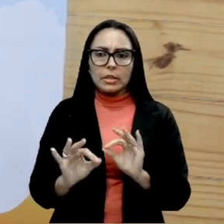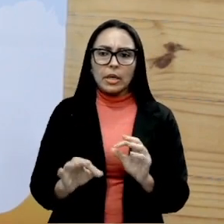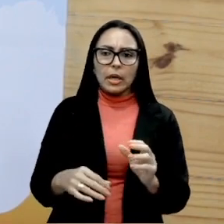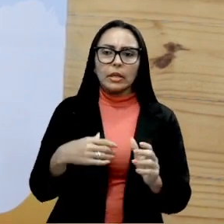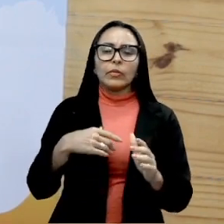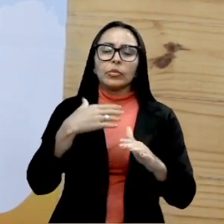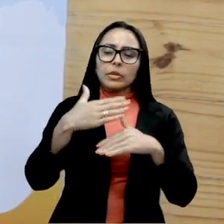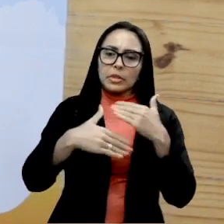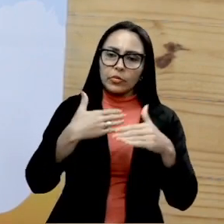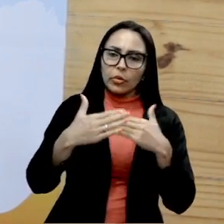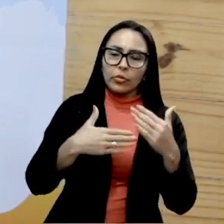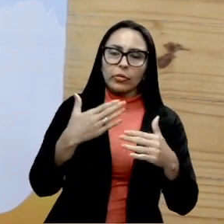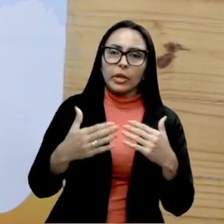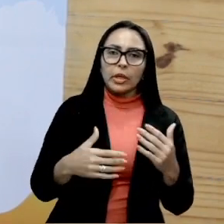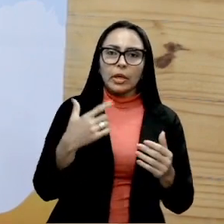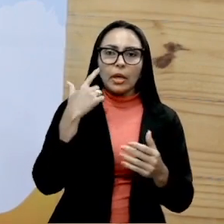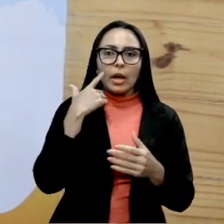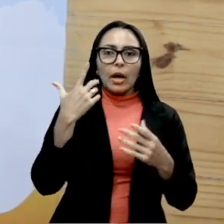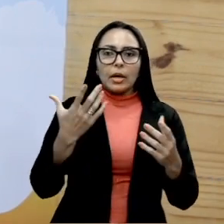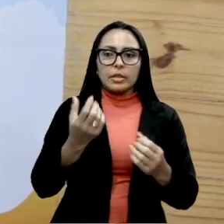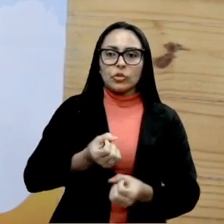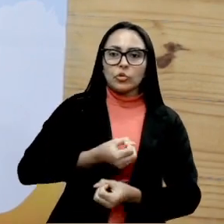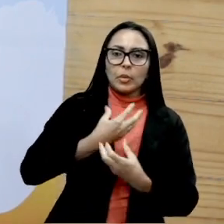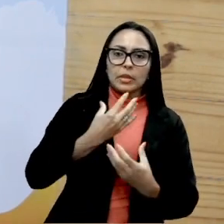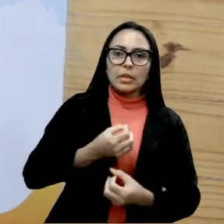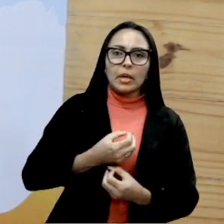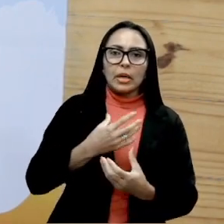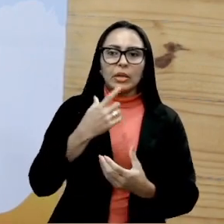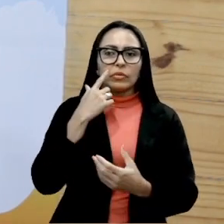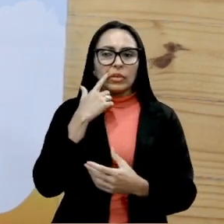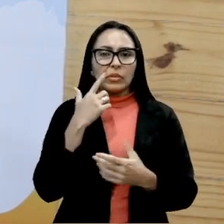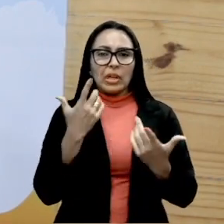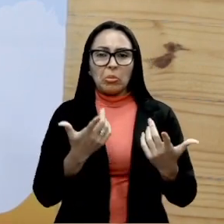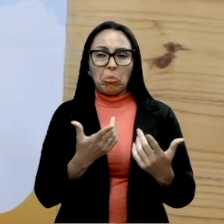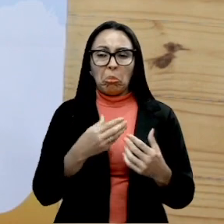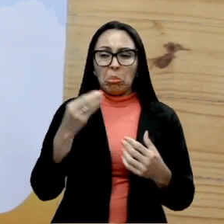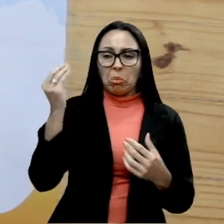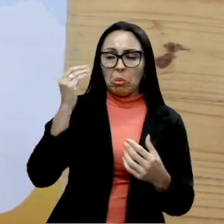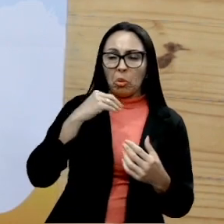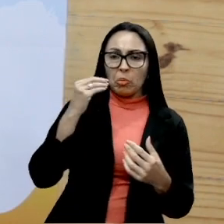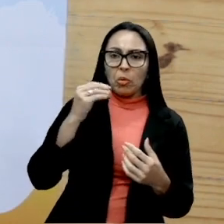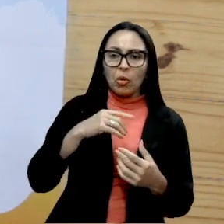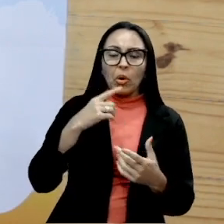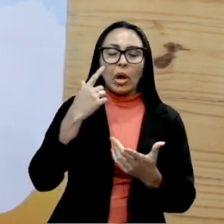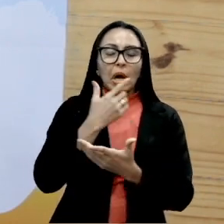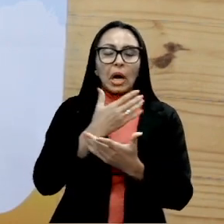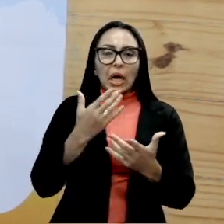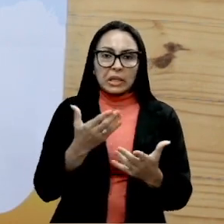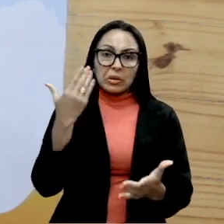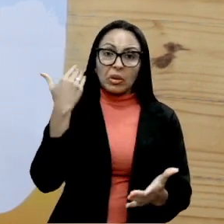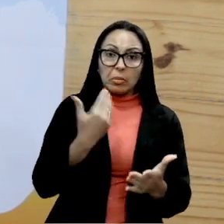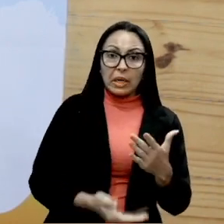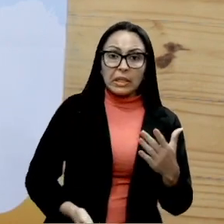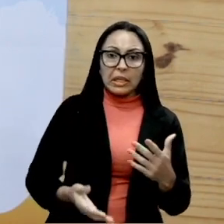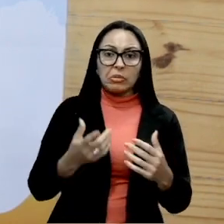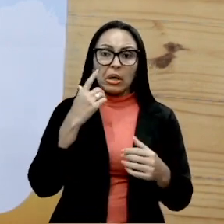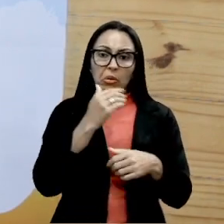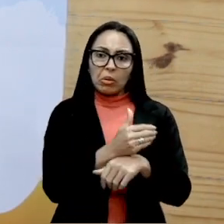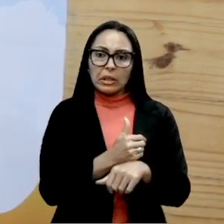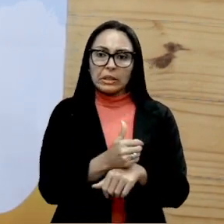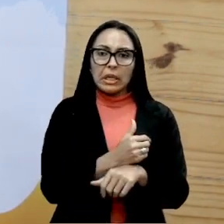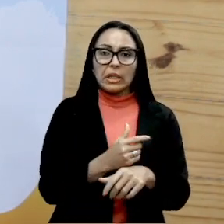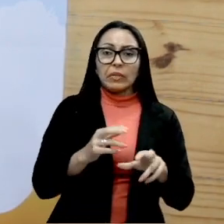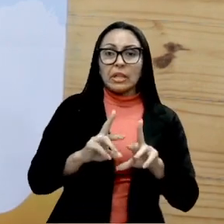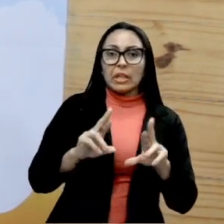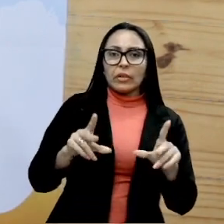vão começar a se estressar, ficar de mau humor, então vai perdendo a qualidade, isso pode aparecer também diferença no produto